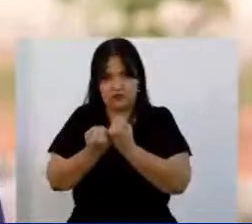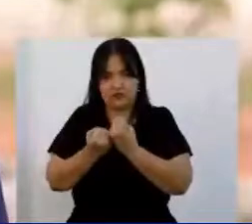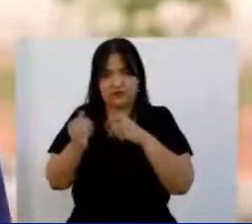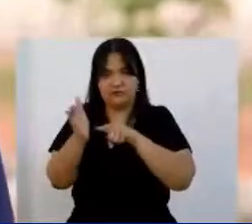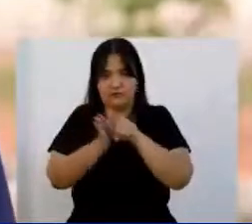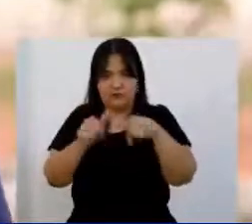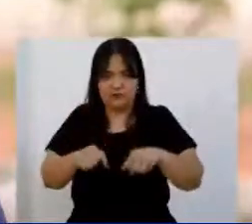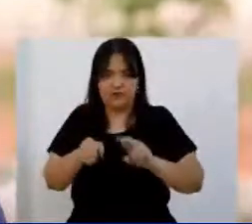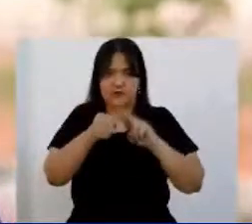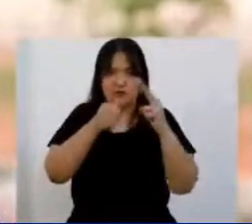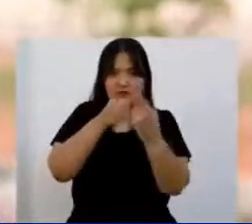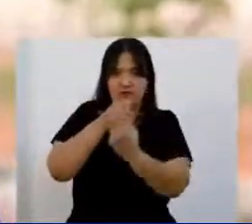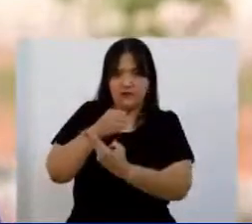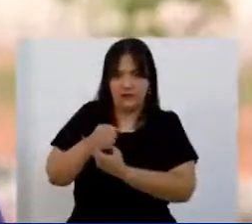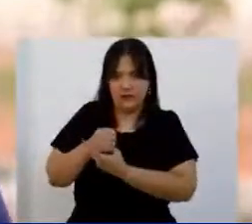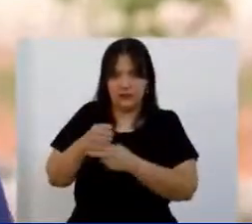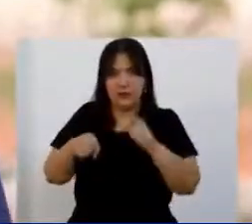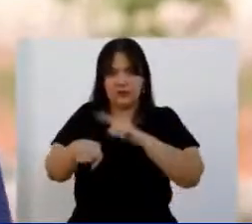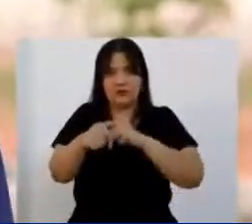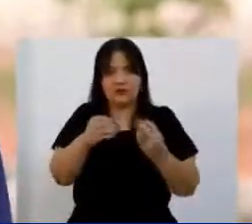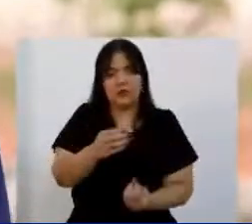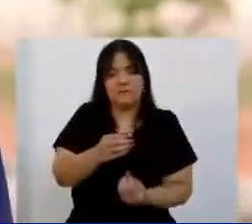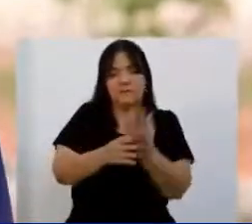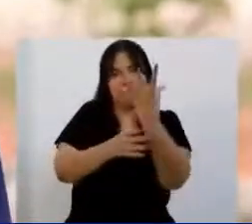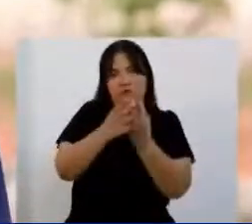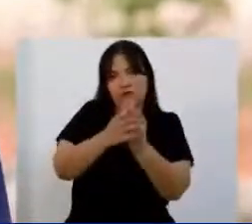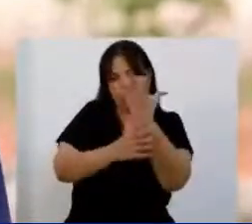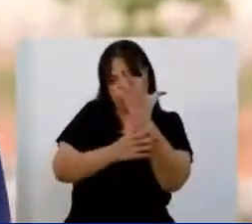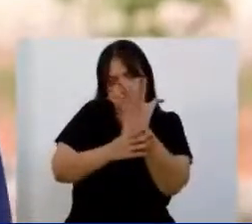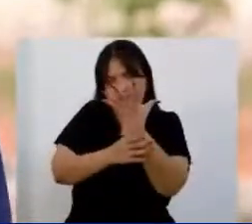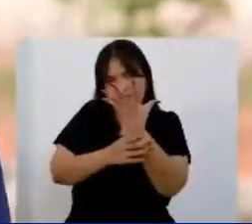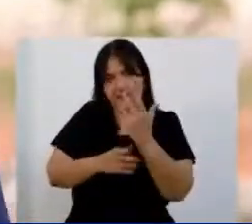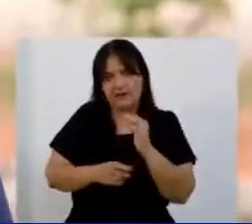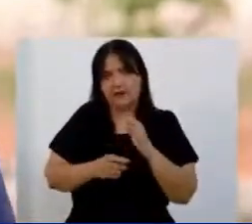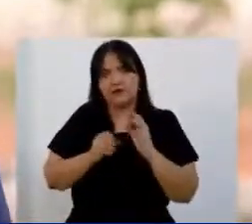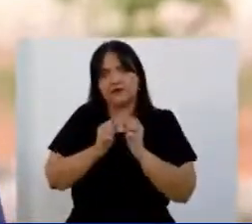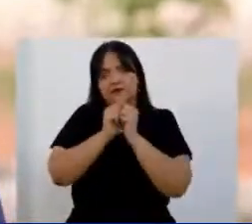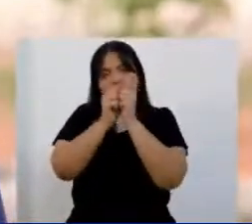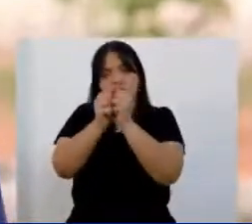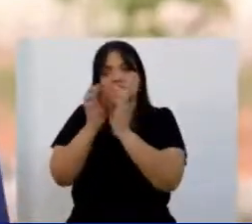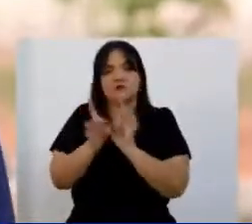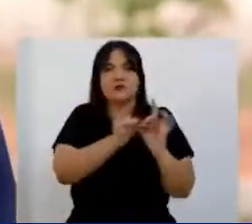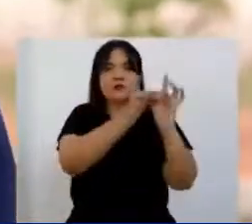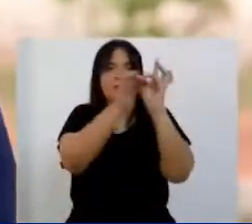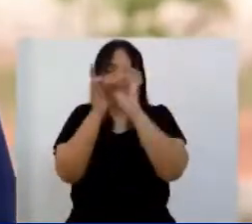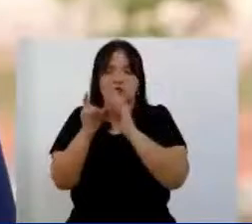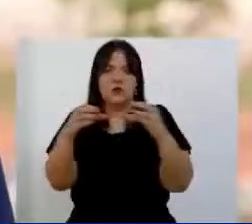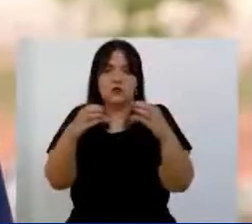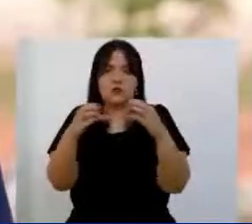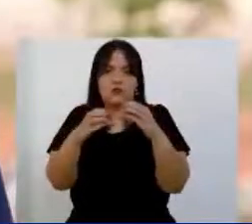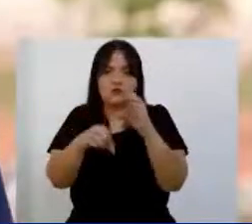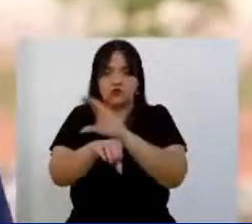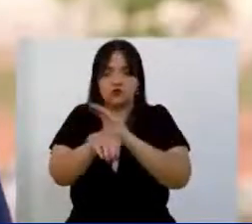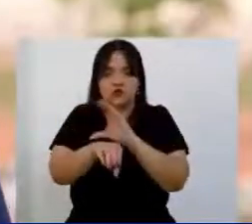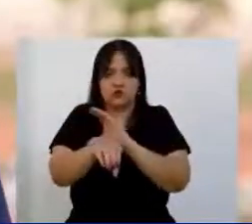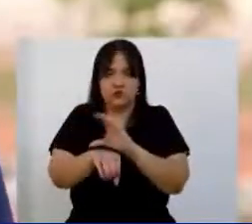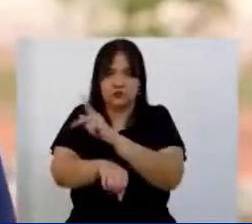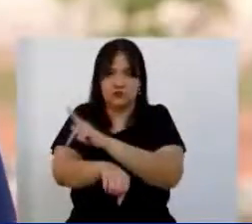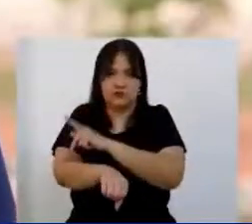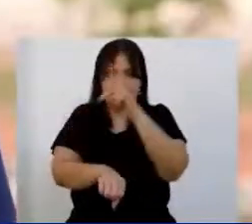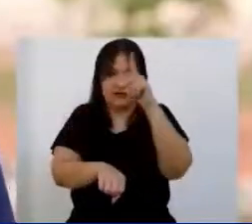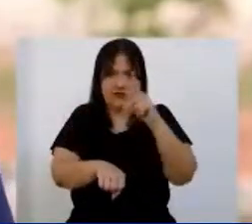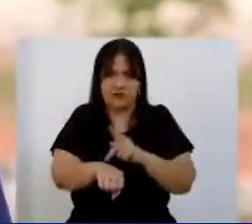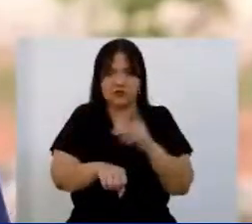da Univale. O Assalto Poético é uma dessas sessões culturais. É uma parceria do curso de pedagogia com o